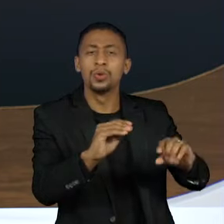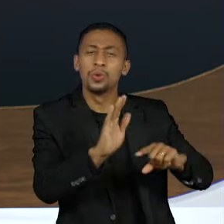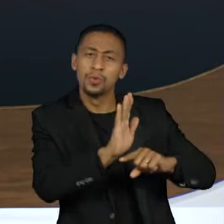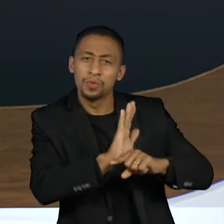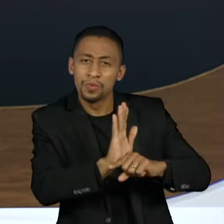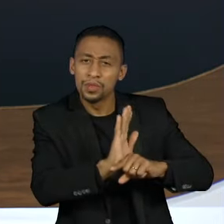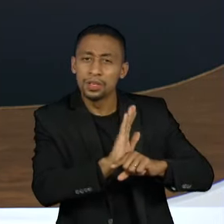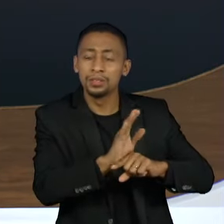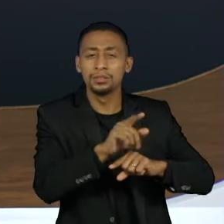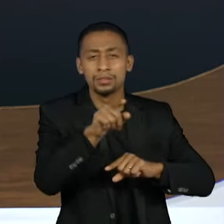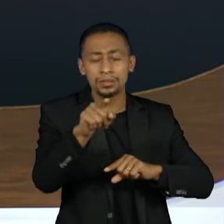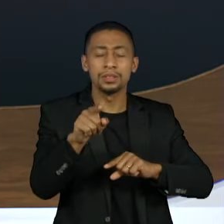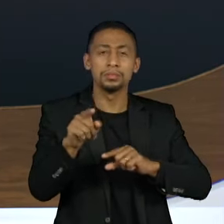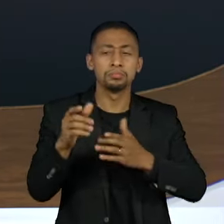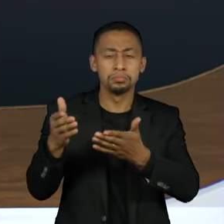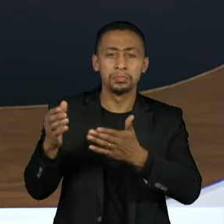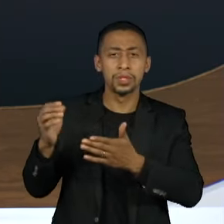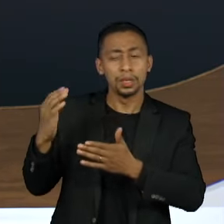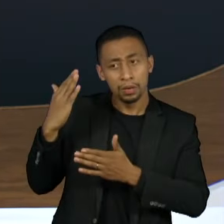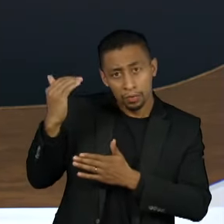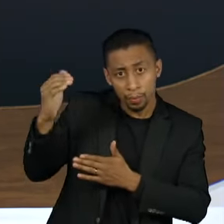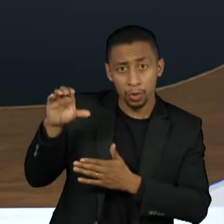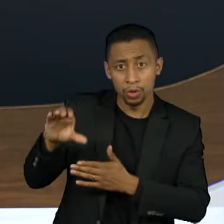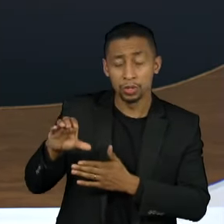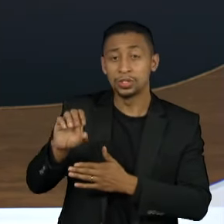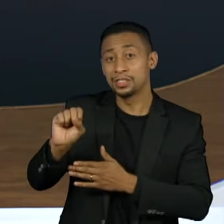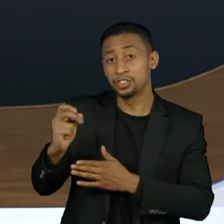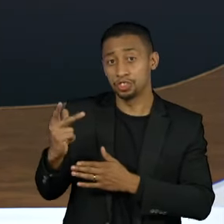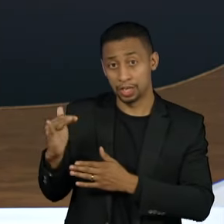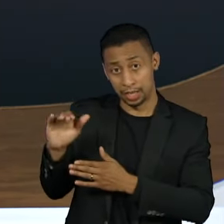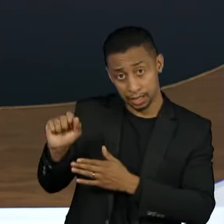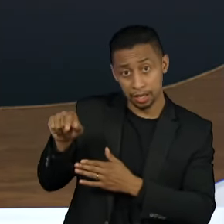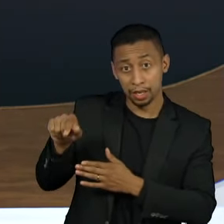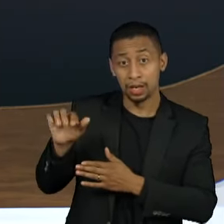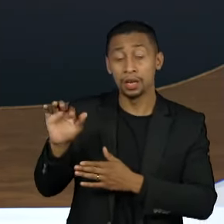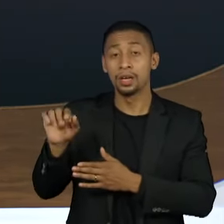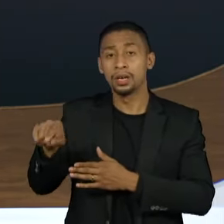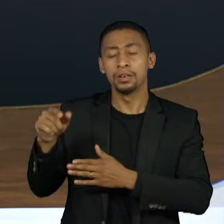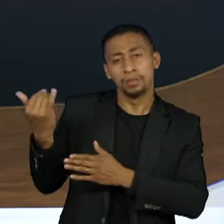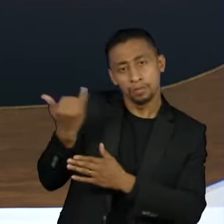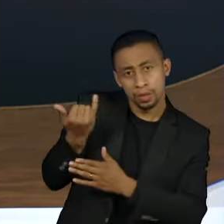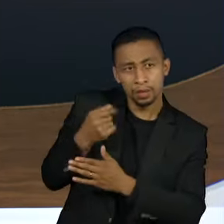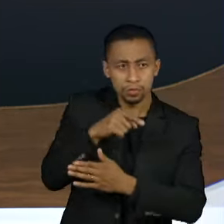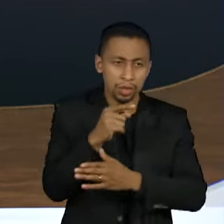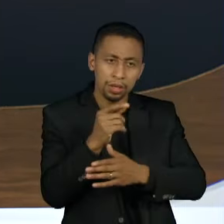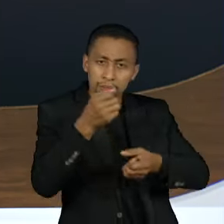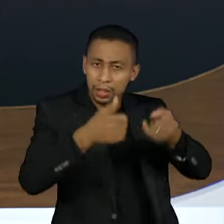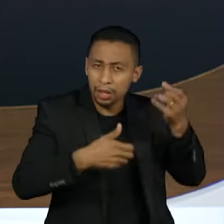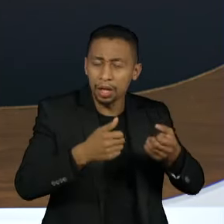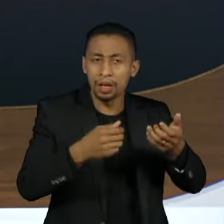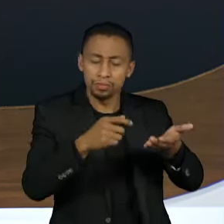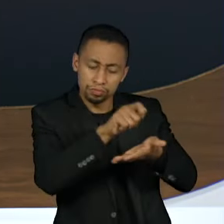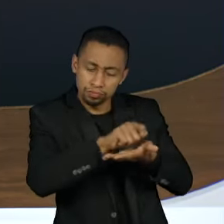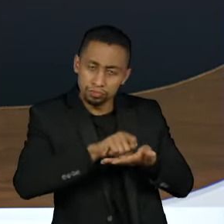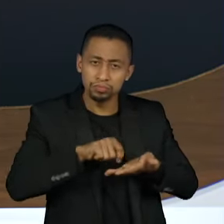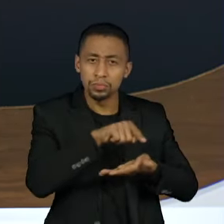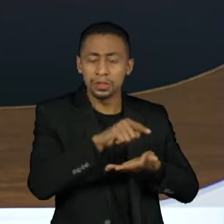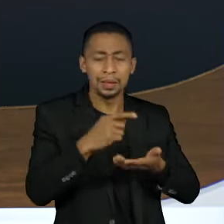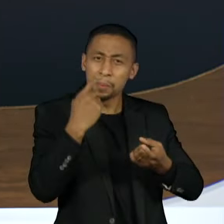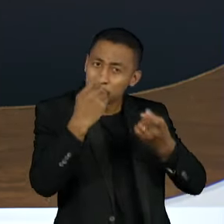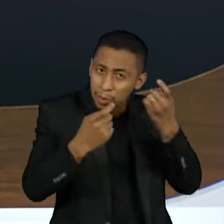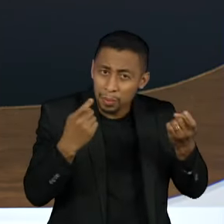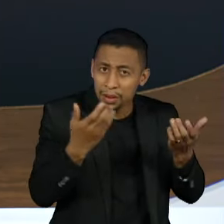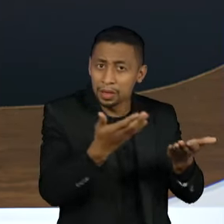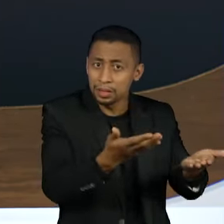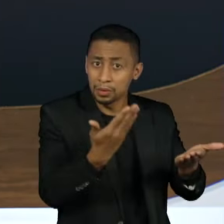um vídeo em que você ouvia a artista brasileira Chênia França e você escreveu que estava preocupada com o Brasil, preocupada com